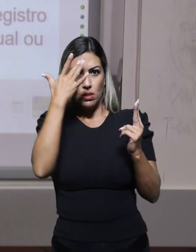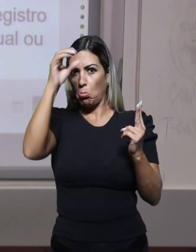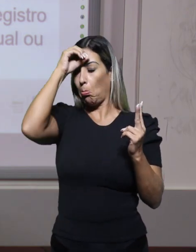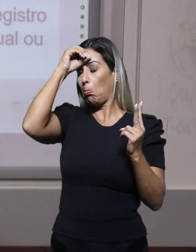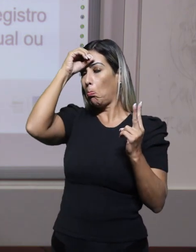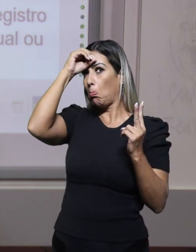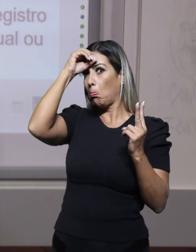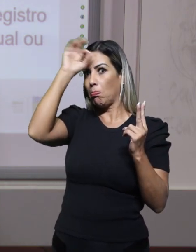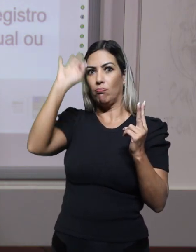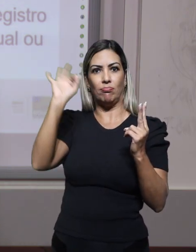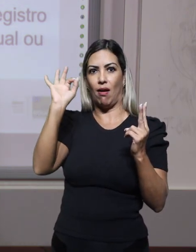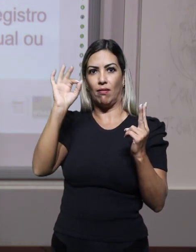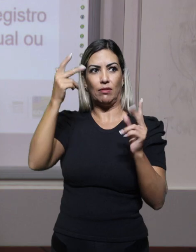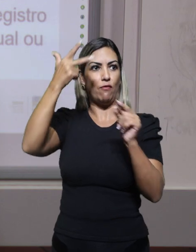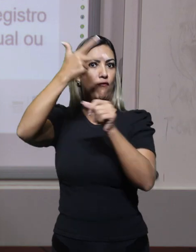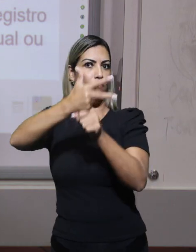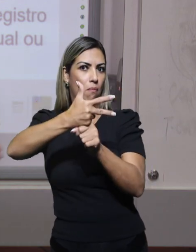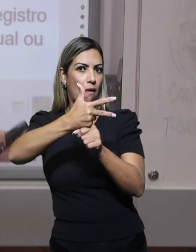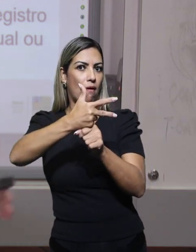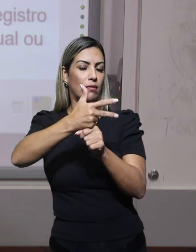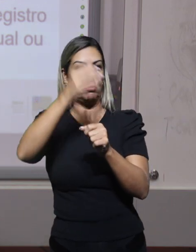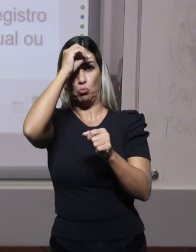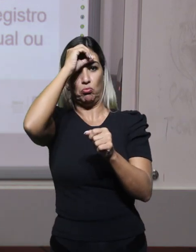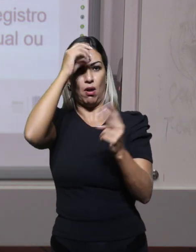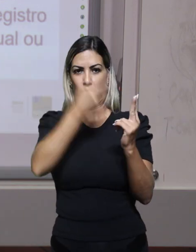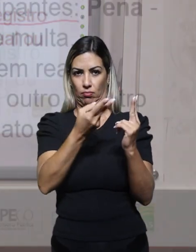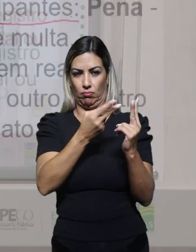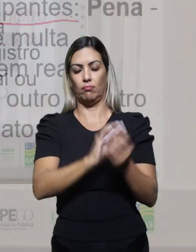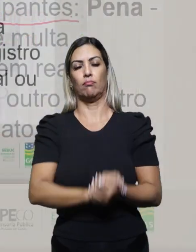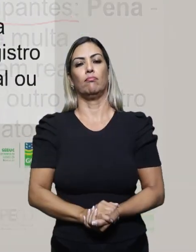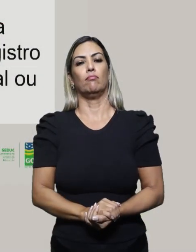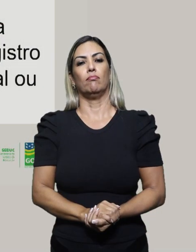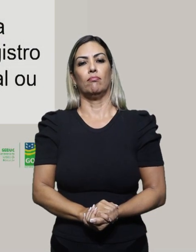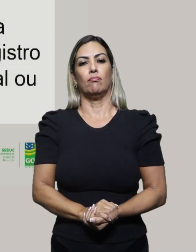não sabem que estão sendo filmadas.